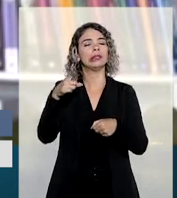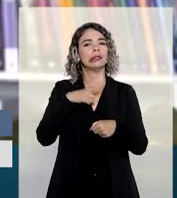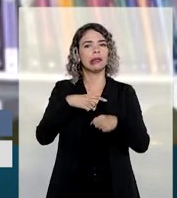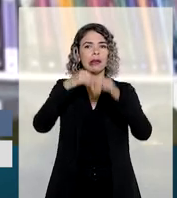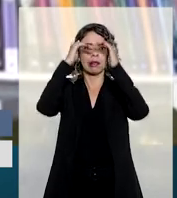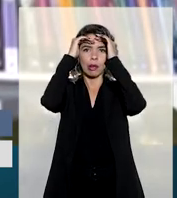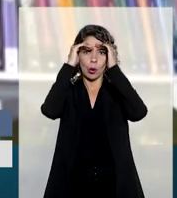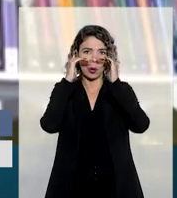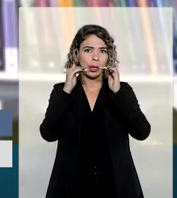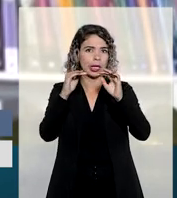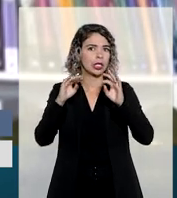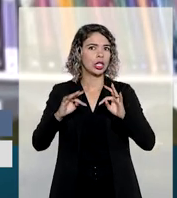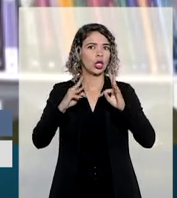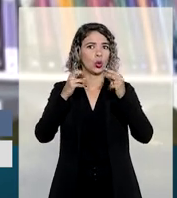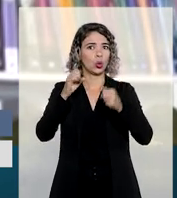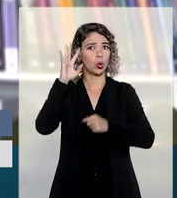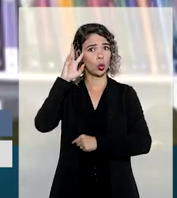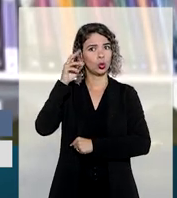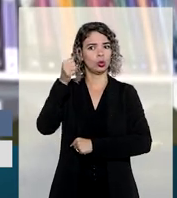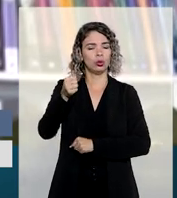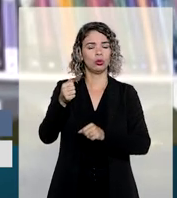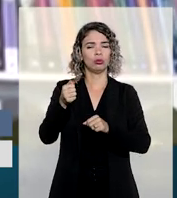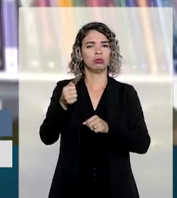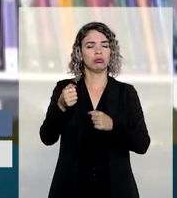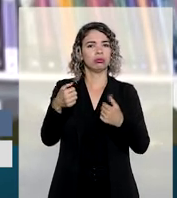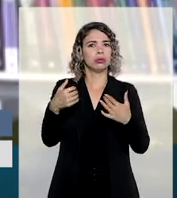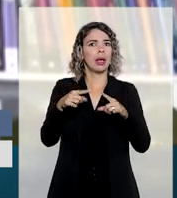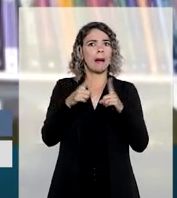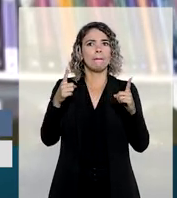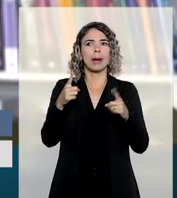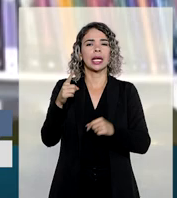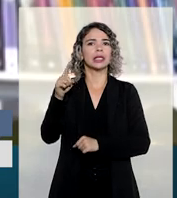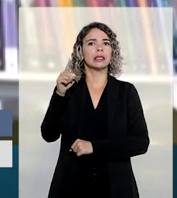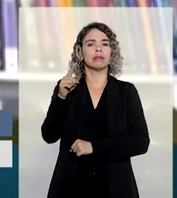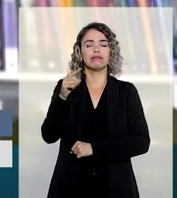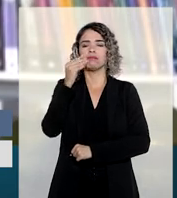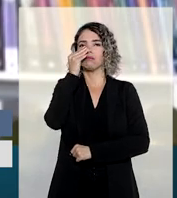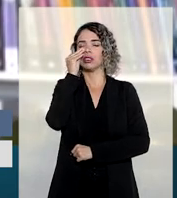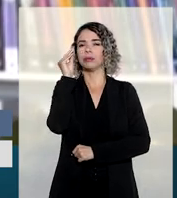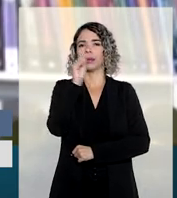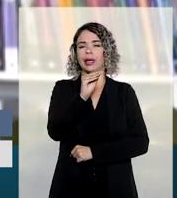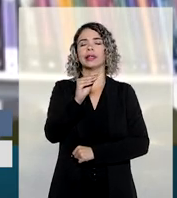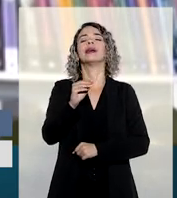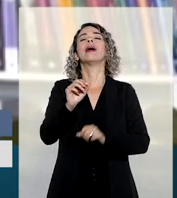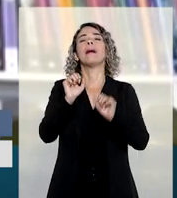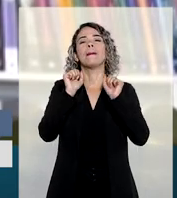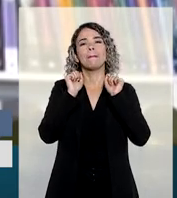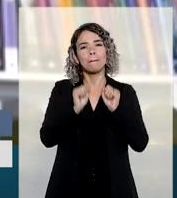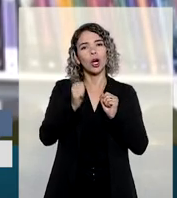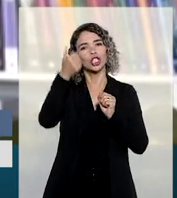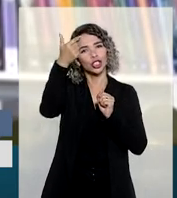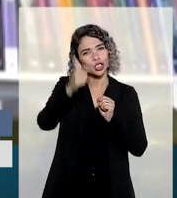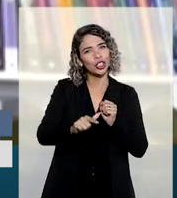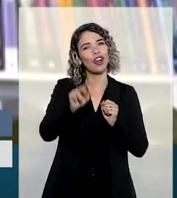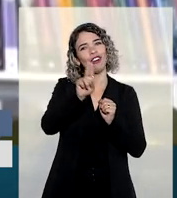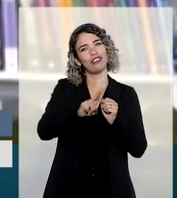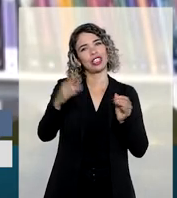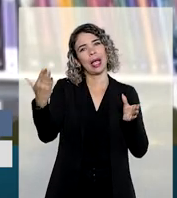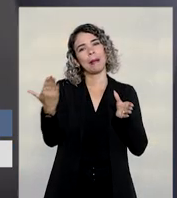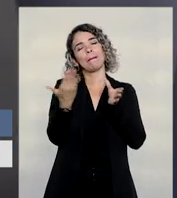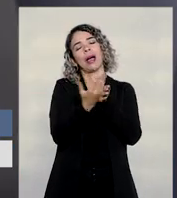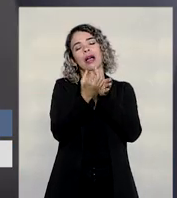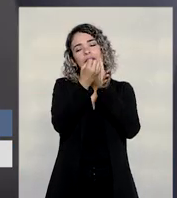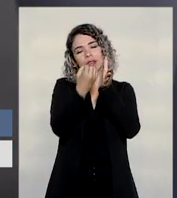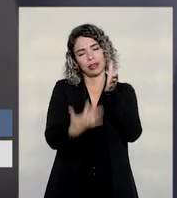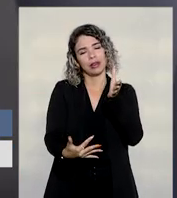entendimento precisa ser levado em consideração num julgamento e não o é, também é possível utilizar a via dos embargos de